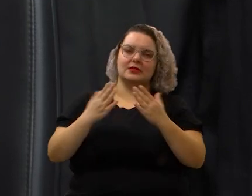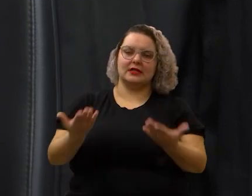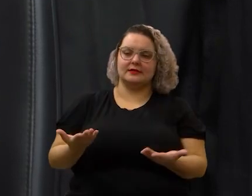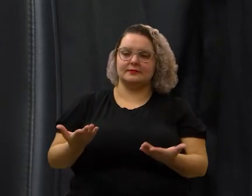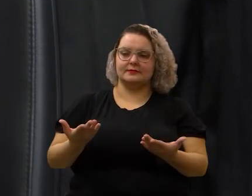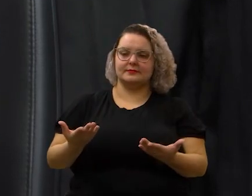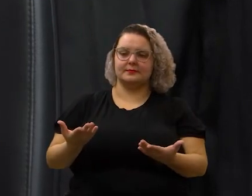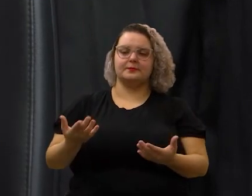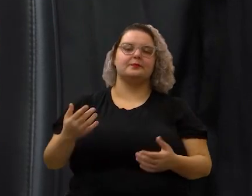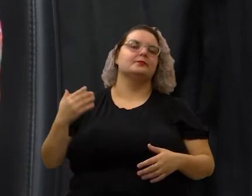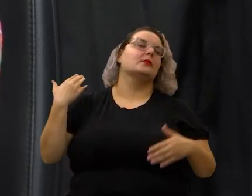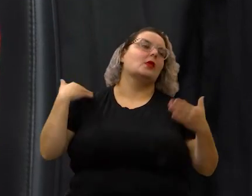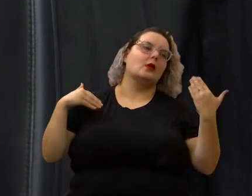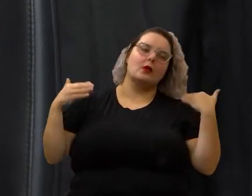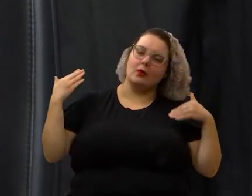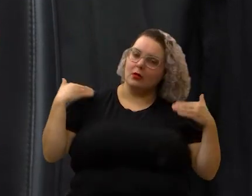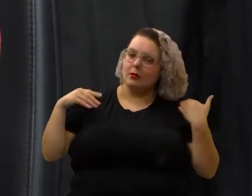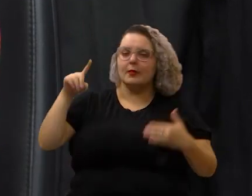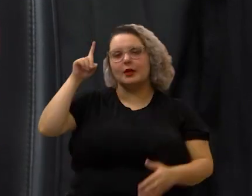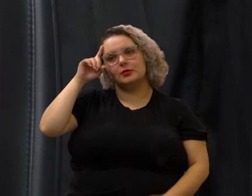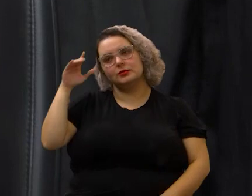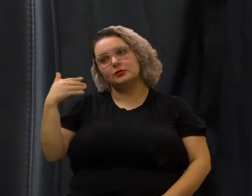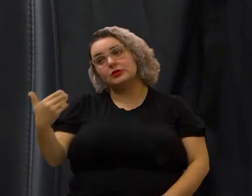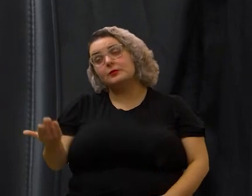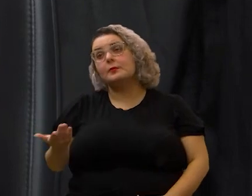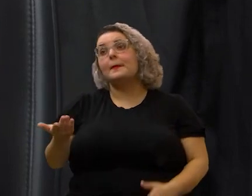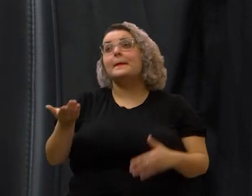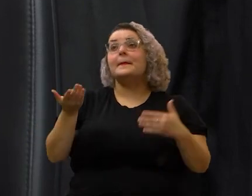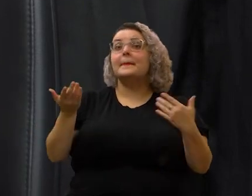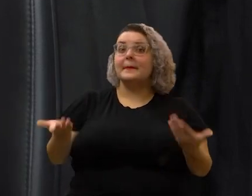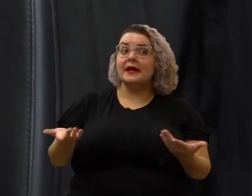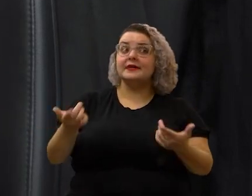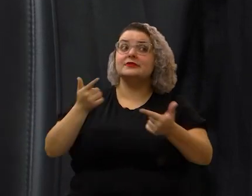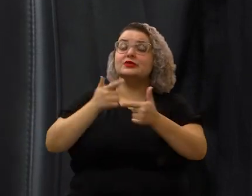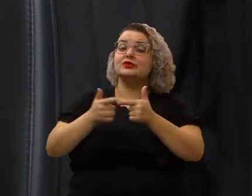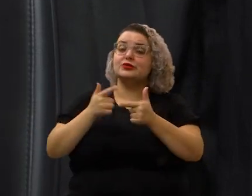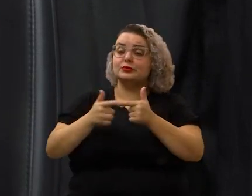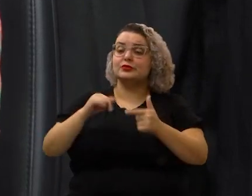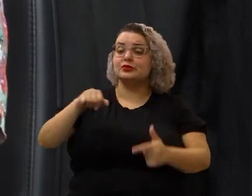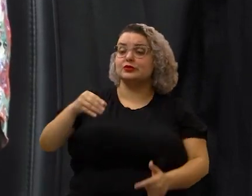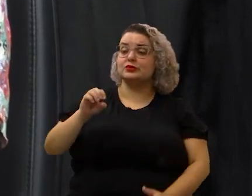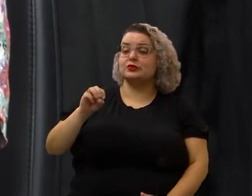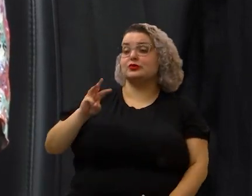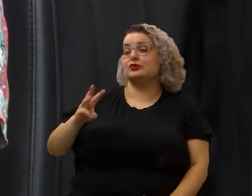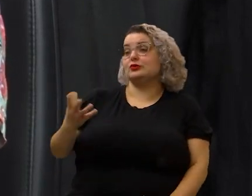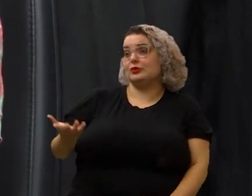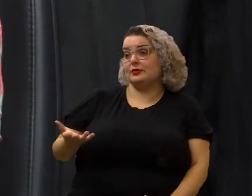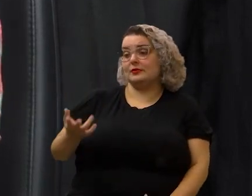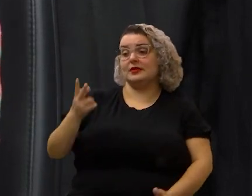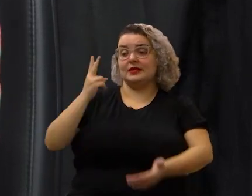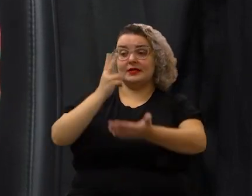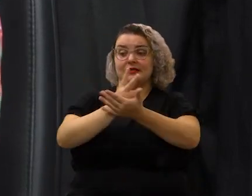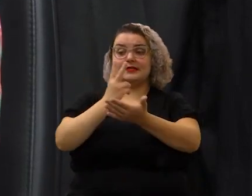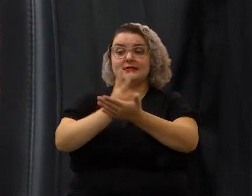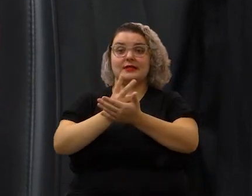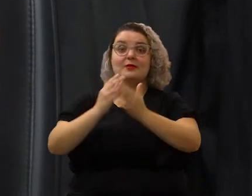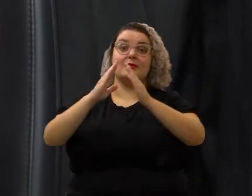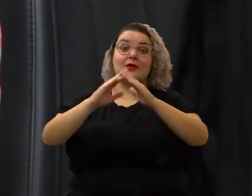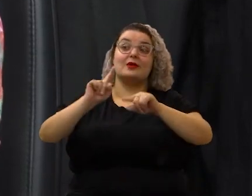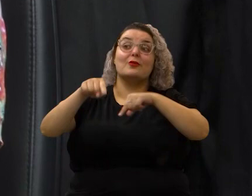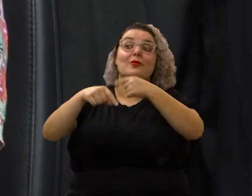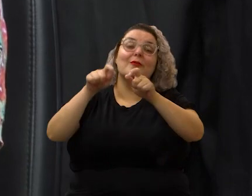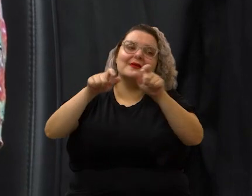de casa. E eu saio para passear com ele todos os dias, tudo mais. O problema do Joe é que, assim, eu sempre morei com